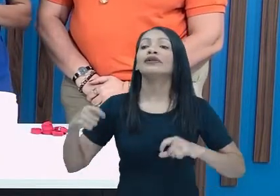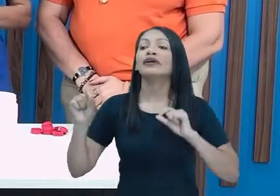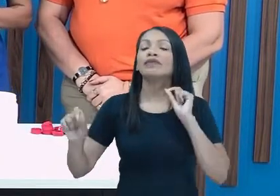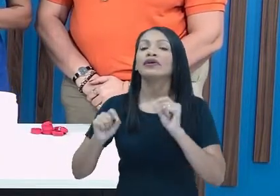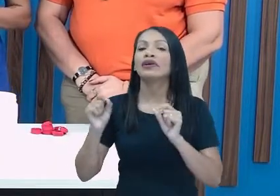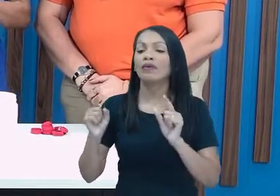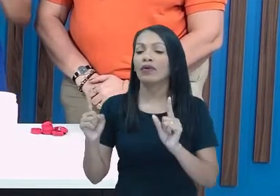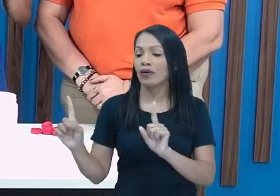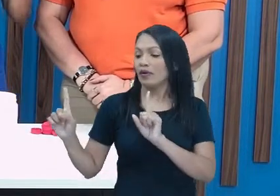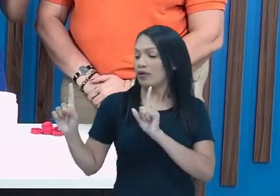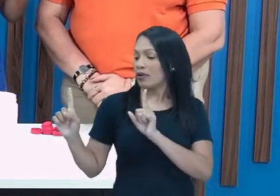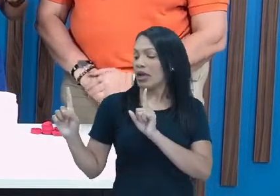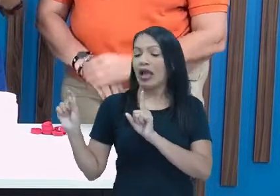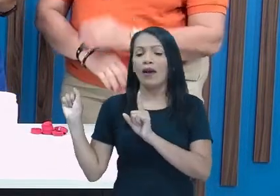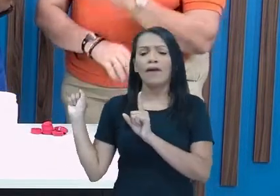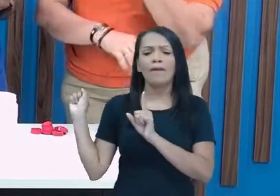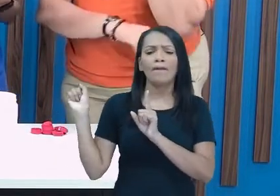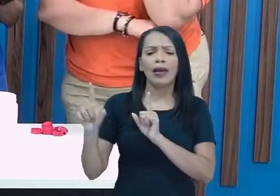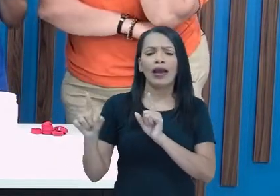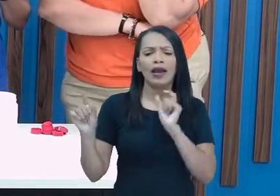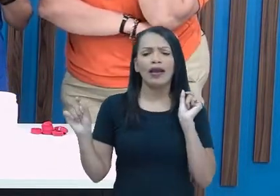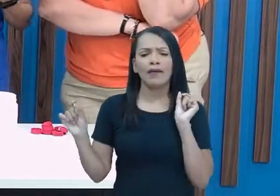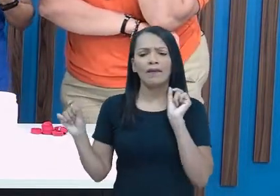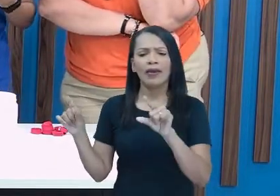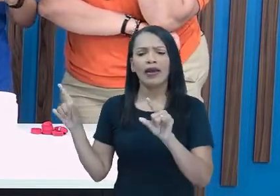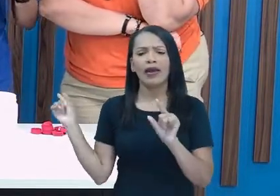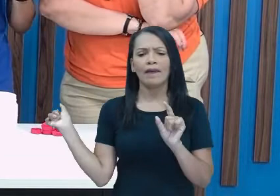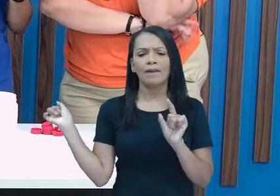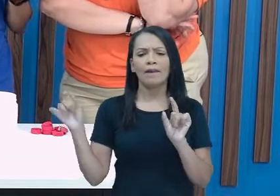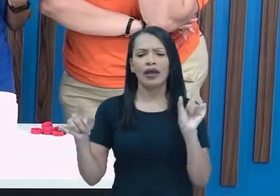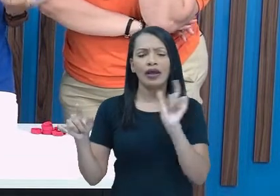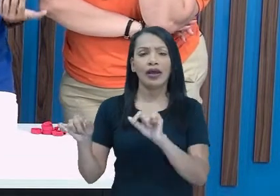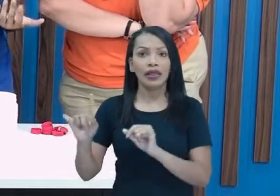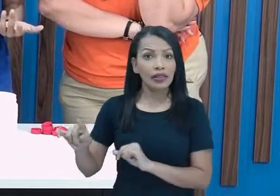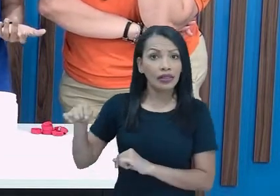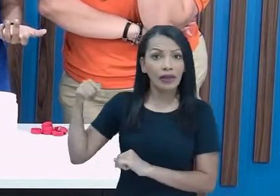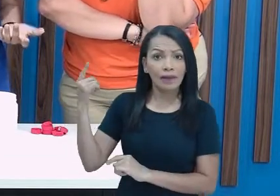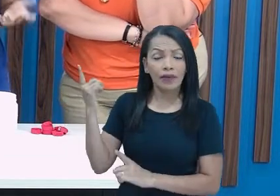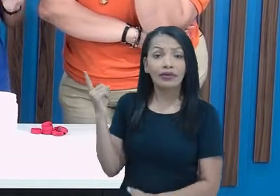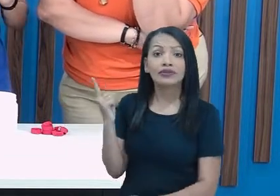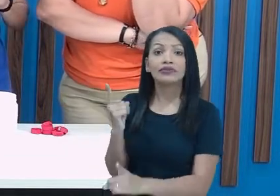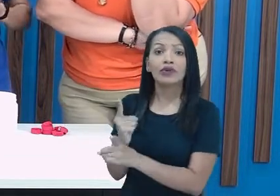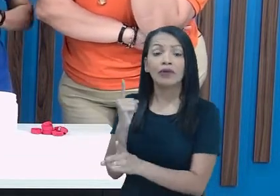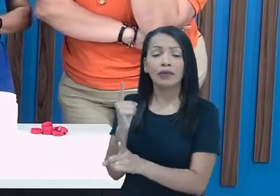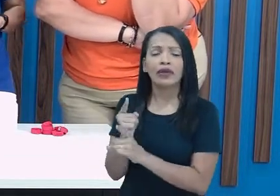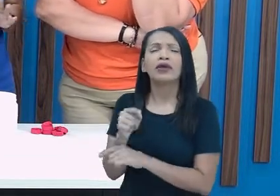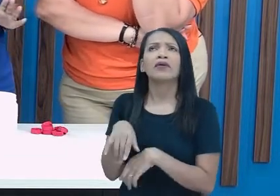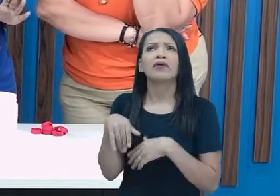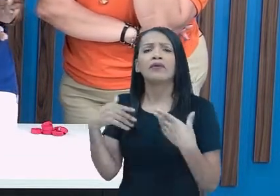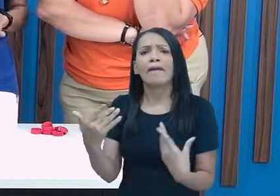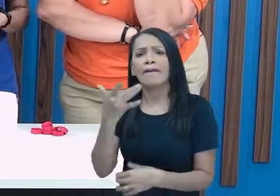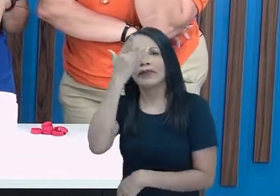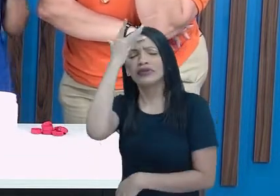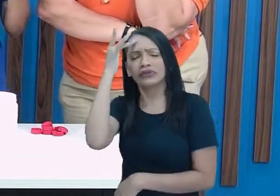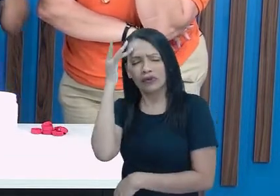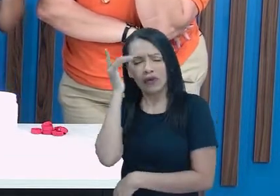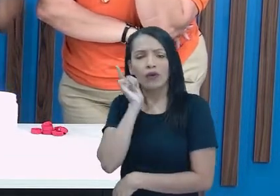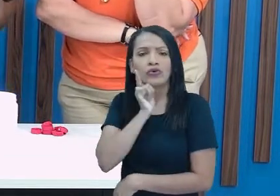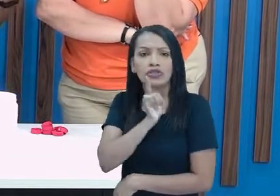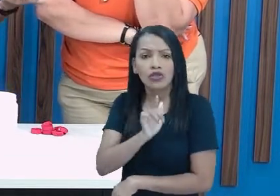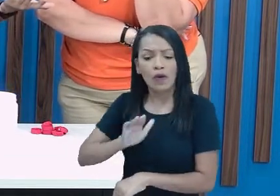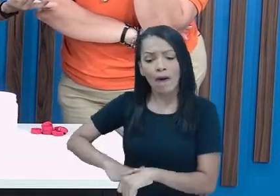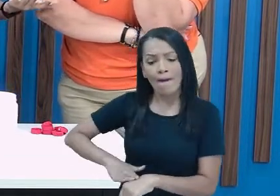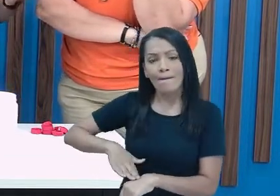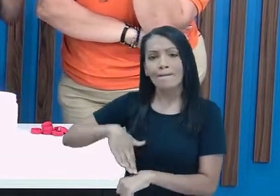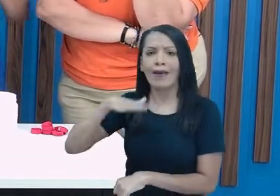dentro do pote. E aí a gente depois vai descobrir quem será que vai conseguir acertar mais tampinhas dentro do pote. Será que é a